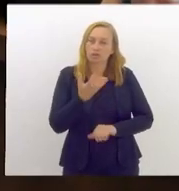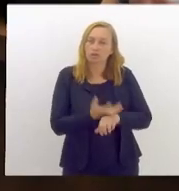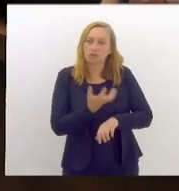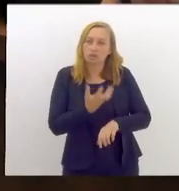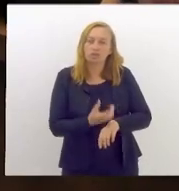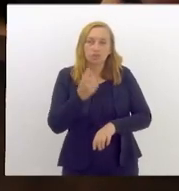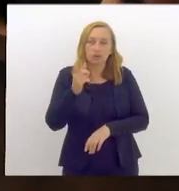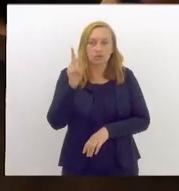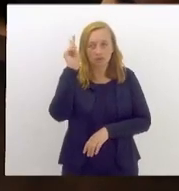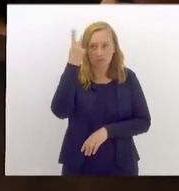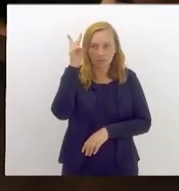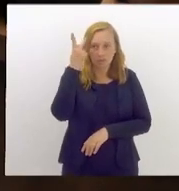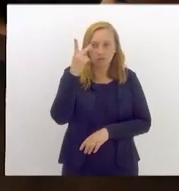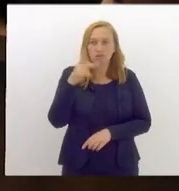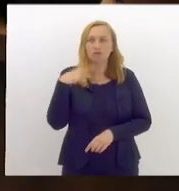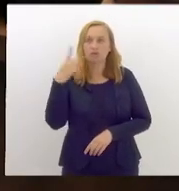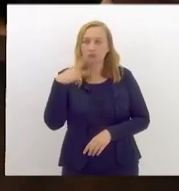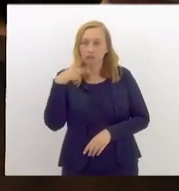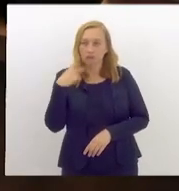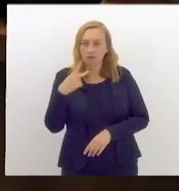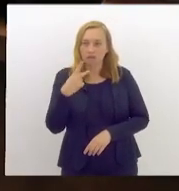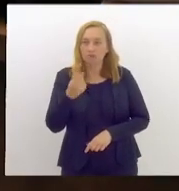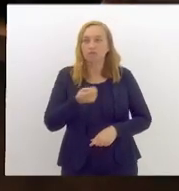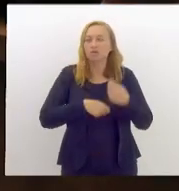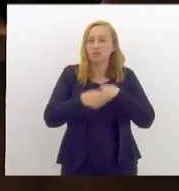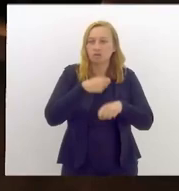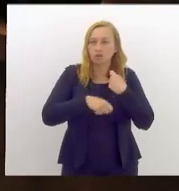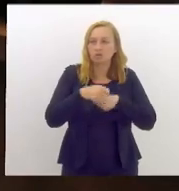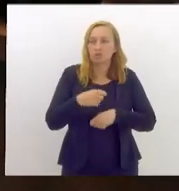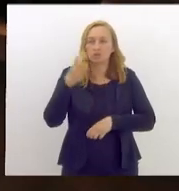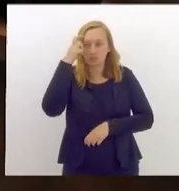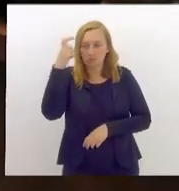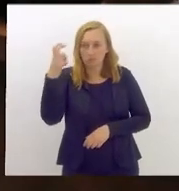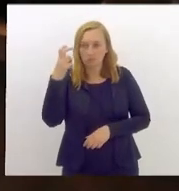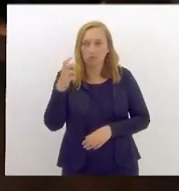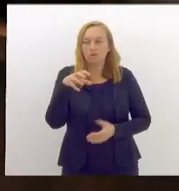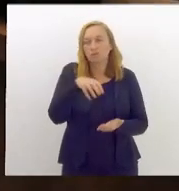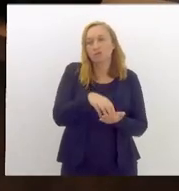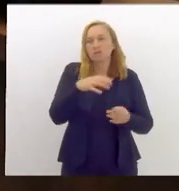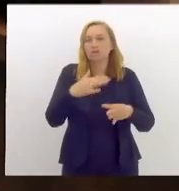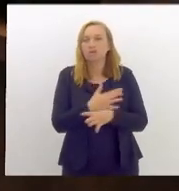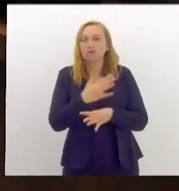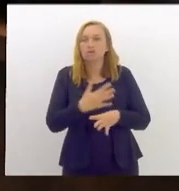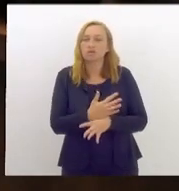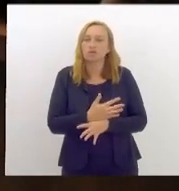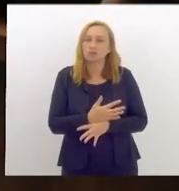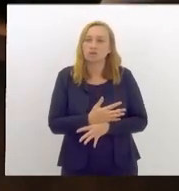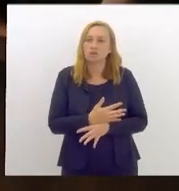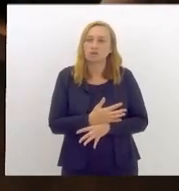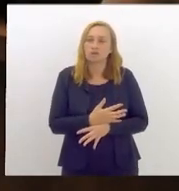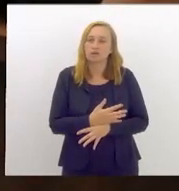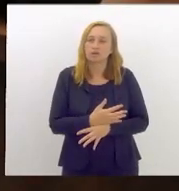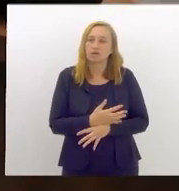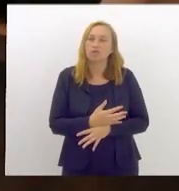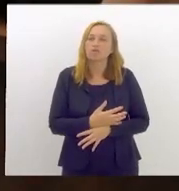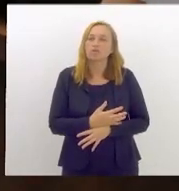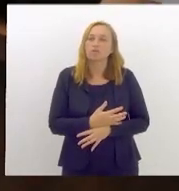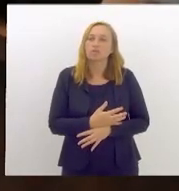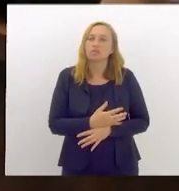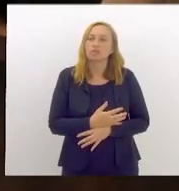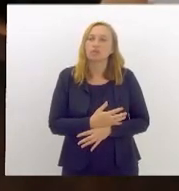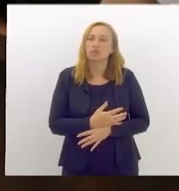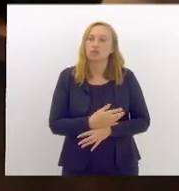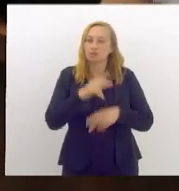tem um histórico político econômico e cultural no centro do Rio de Janeiro uma viabilidade que